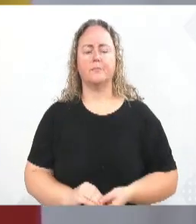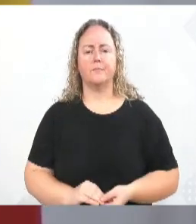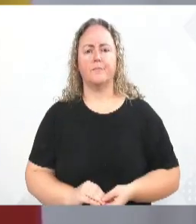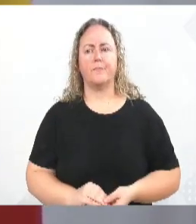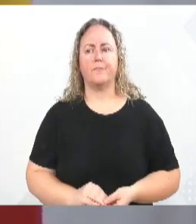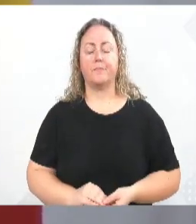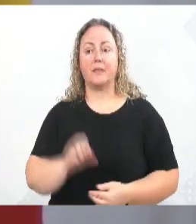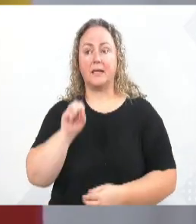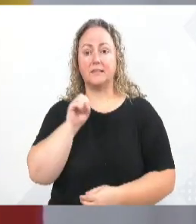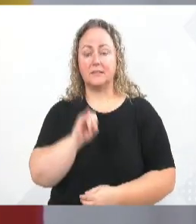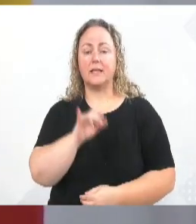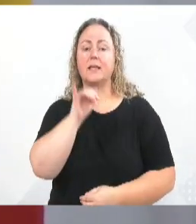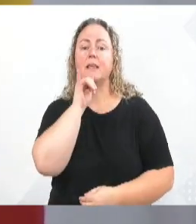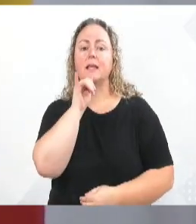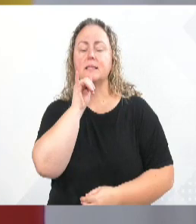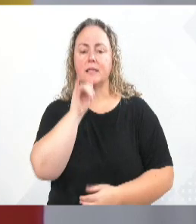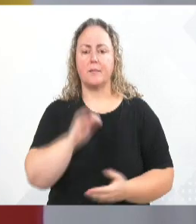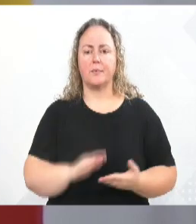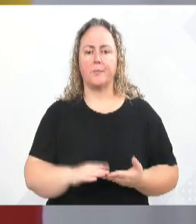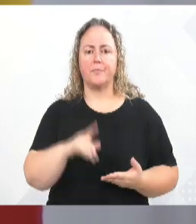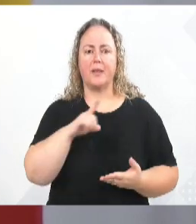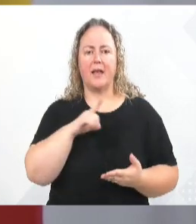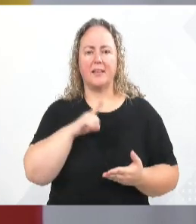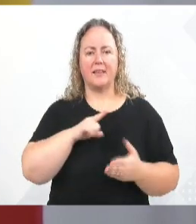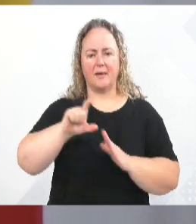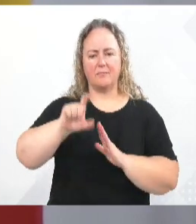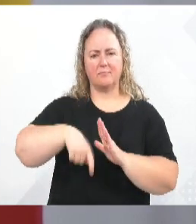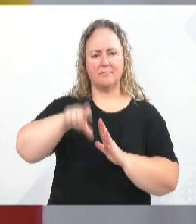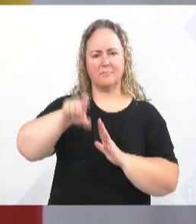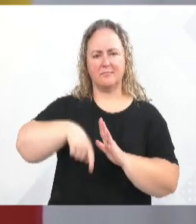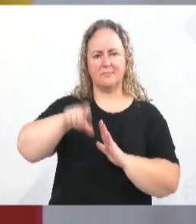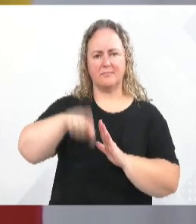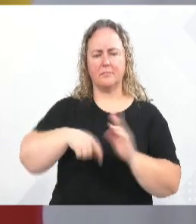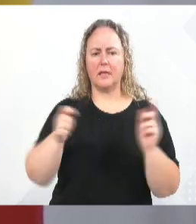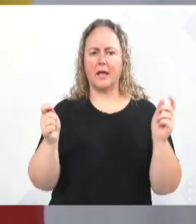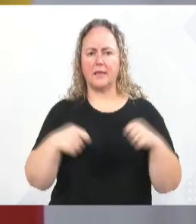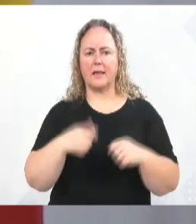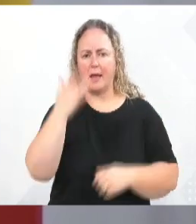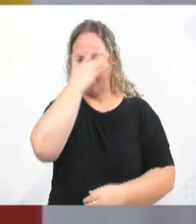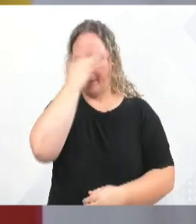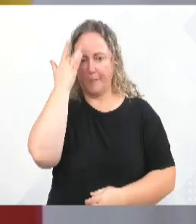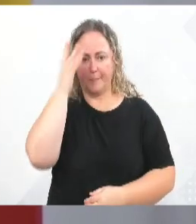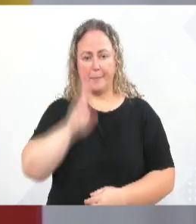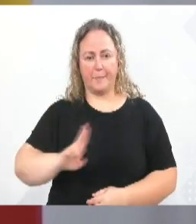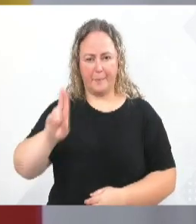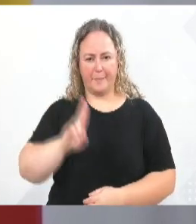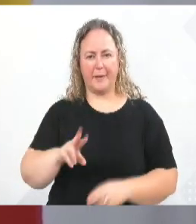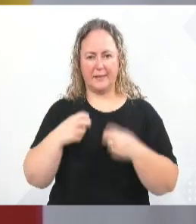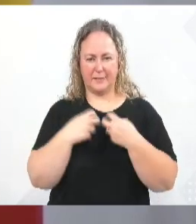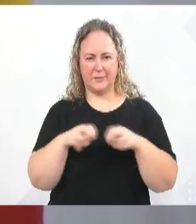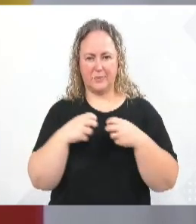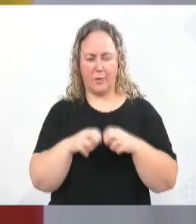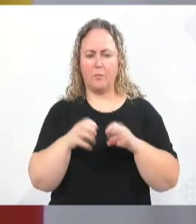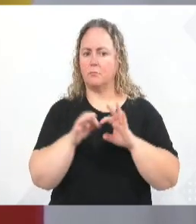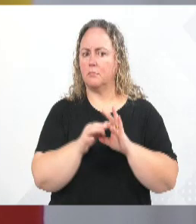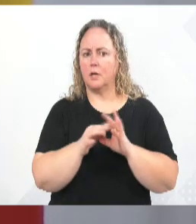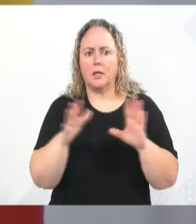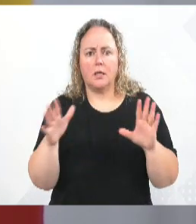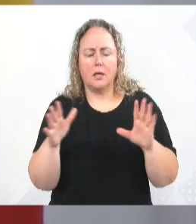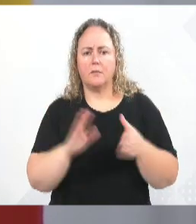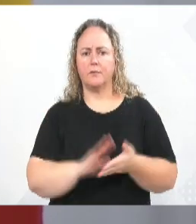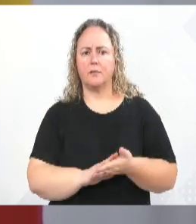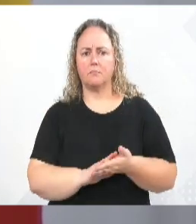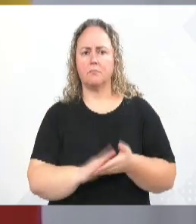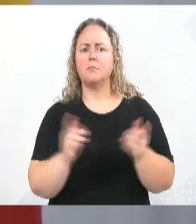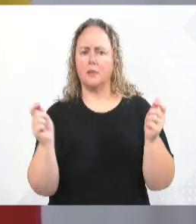eventualmente implantarmos em Blumenau um sistema de bilhetagem que garantisse ao usuário idas livres ao